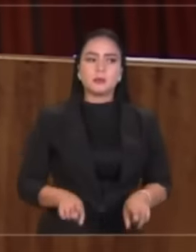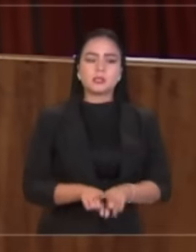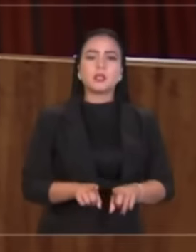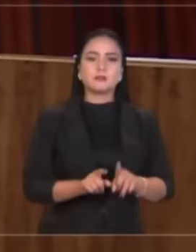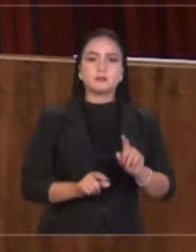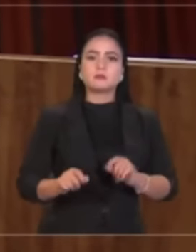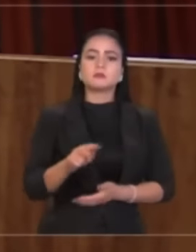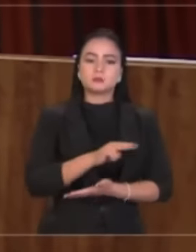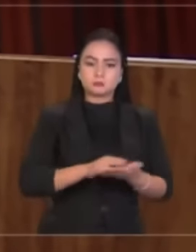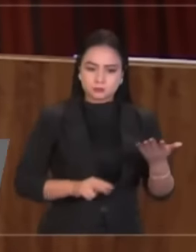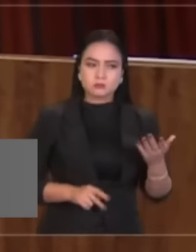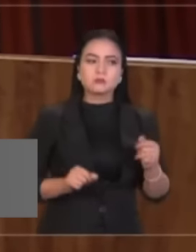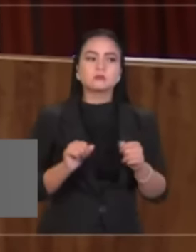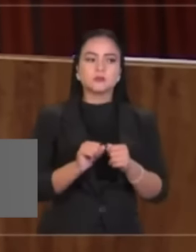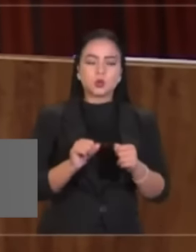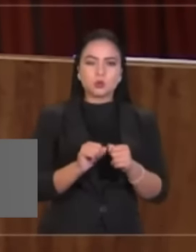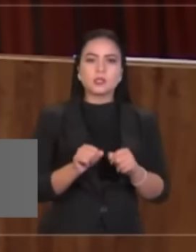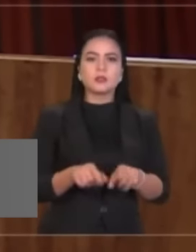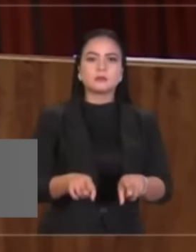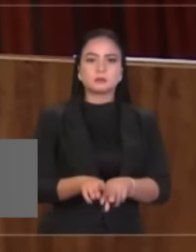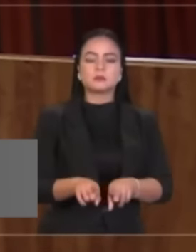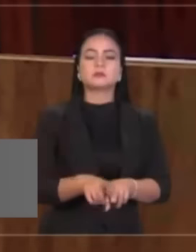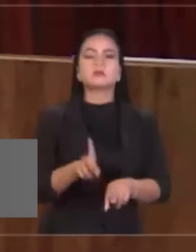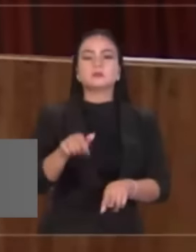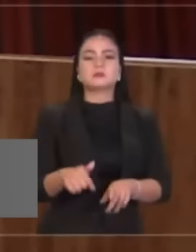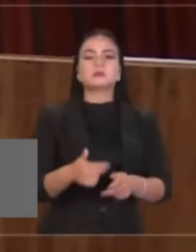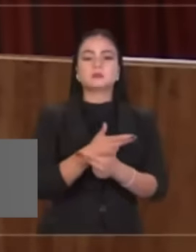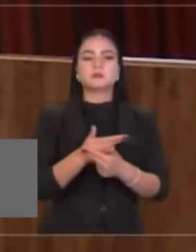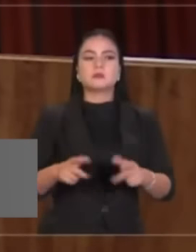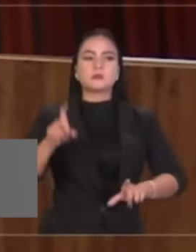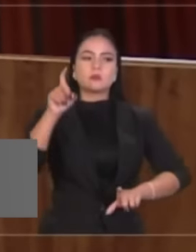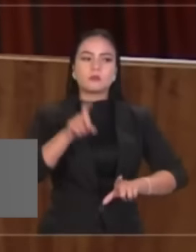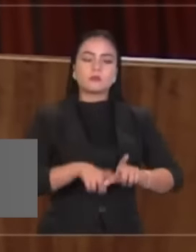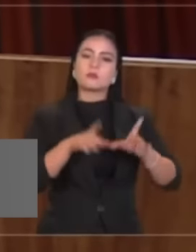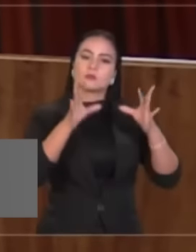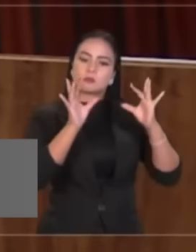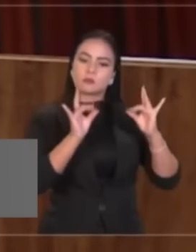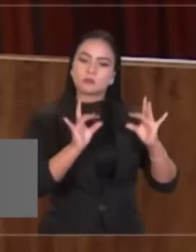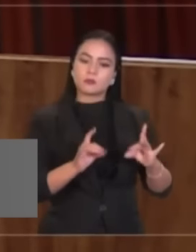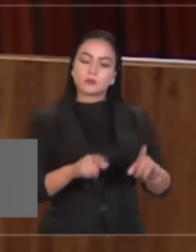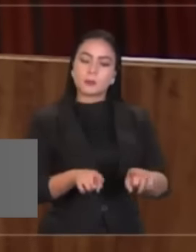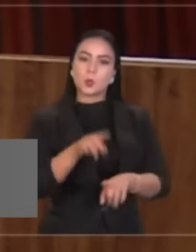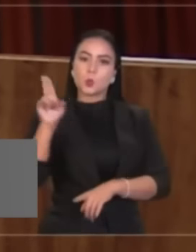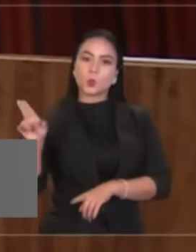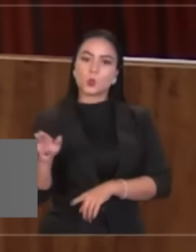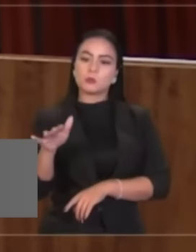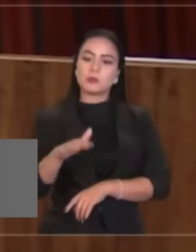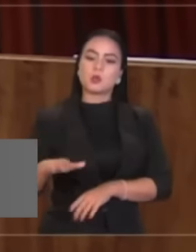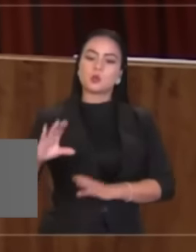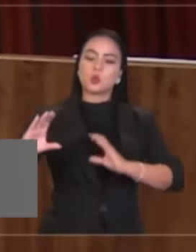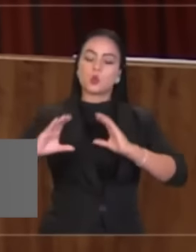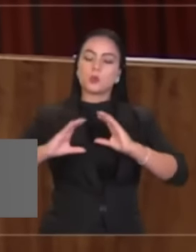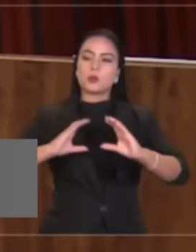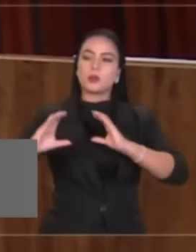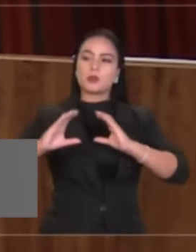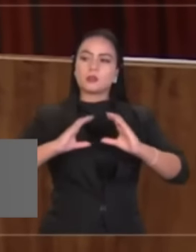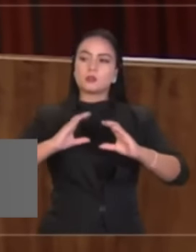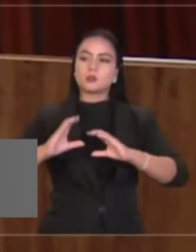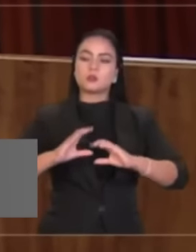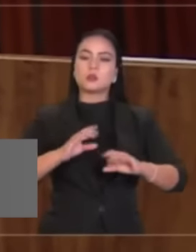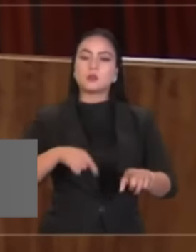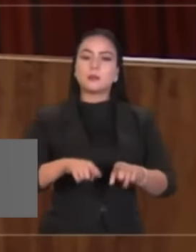leitura feita eh relativa aos gastos especificamente e ao uso de meios de comunicação e